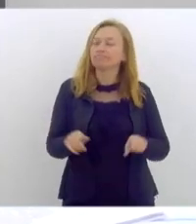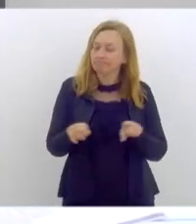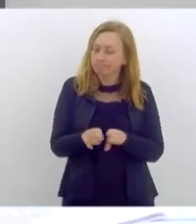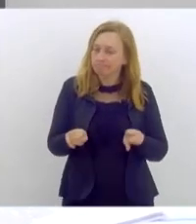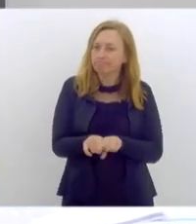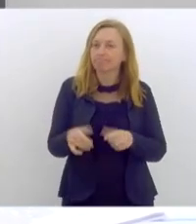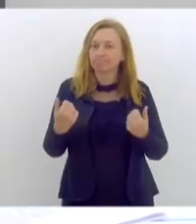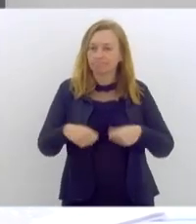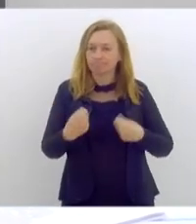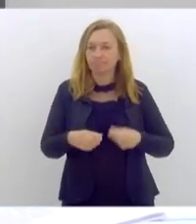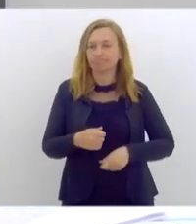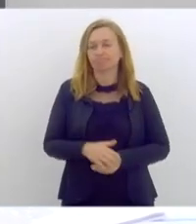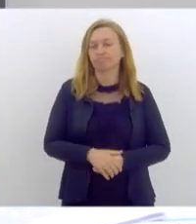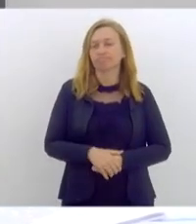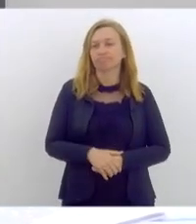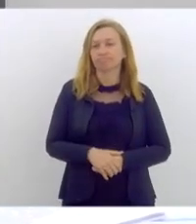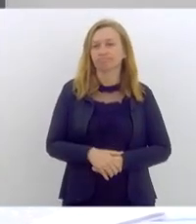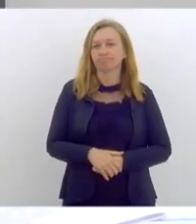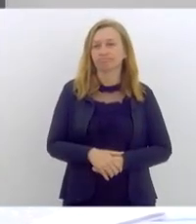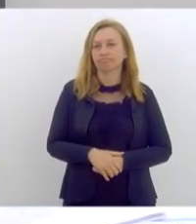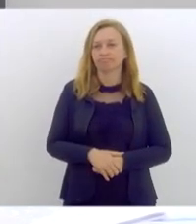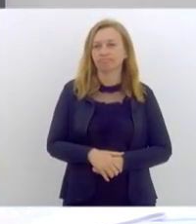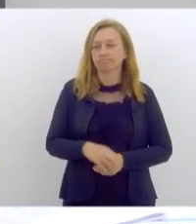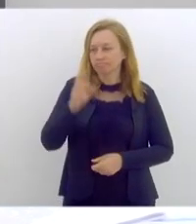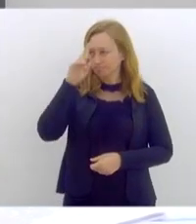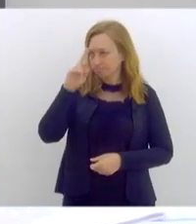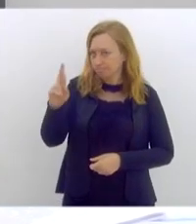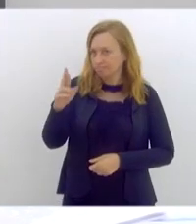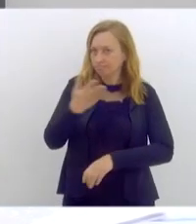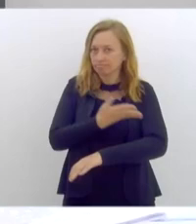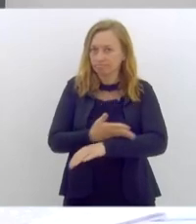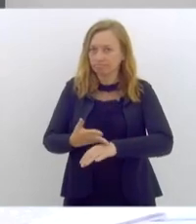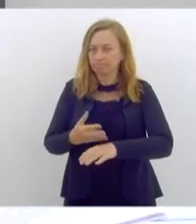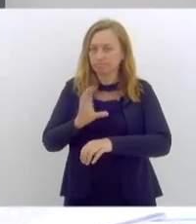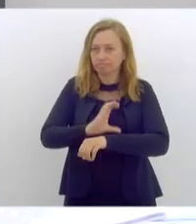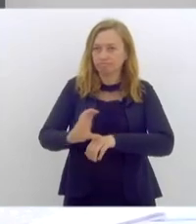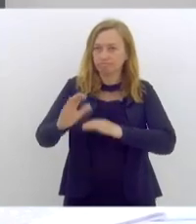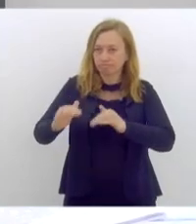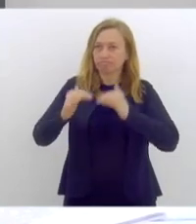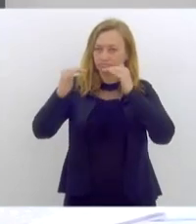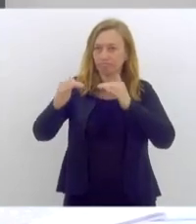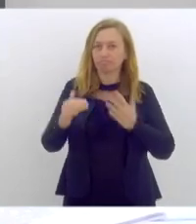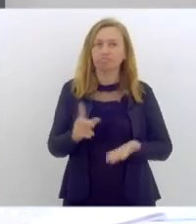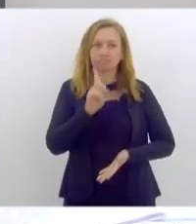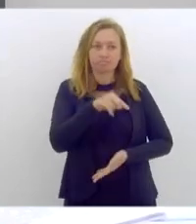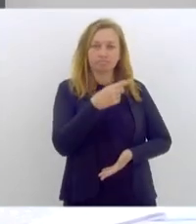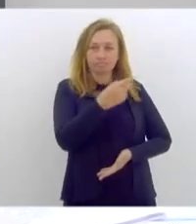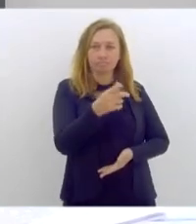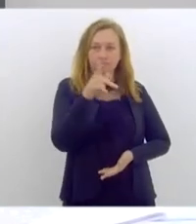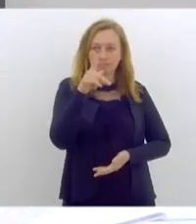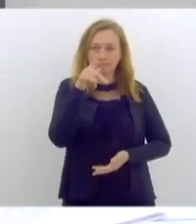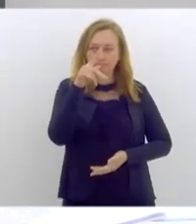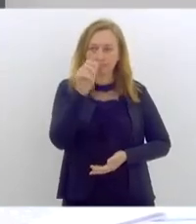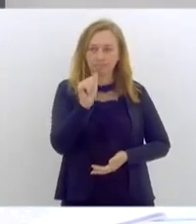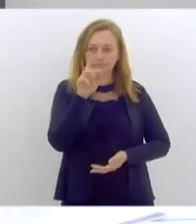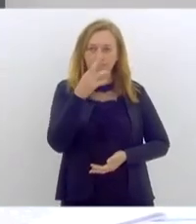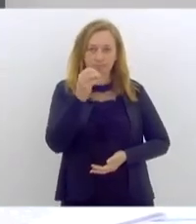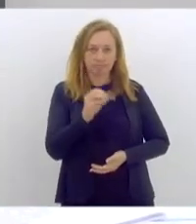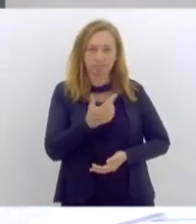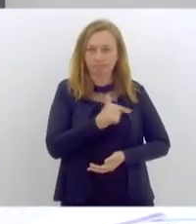precisa o senhor é branco tem curso superior ele por exemplo é pardo não tem curso